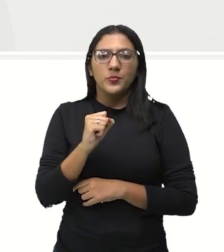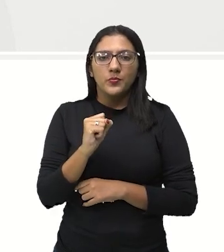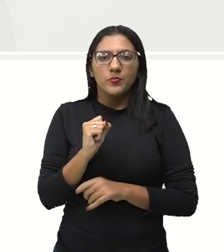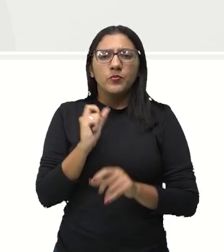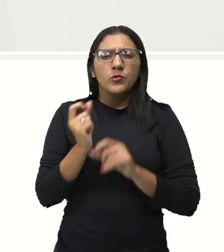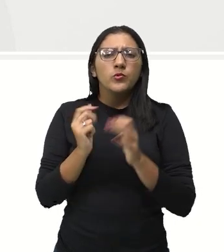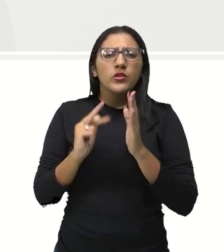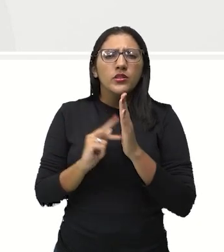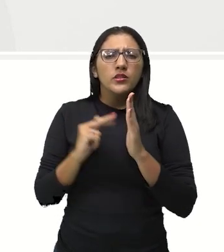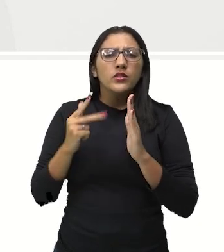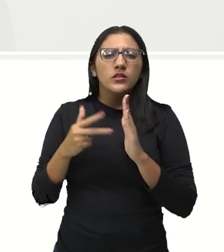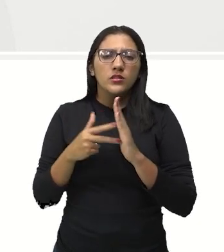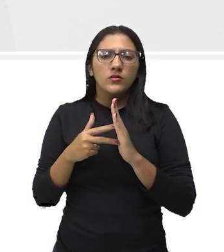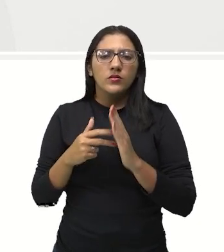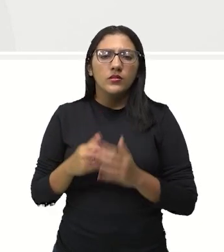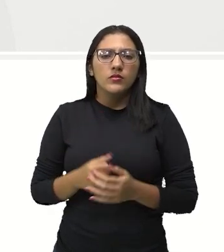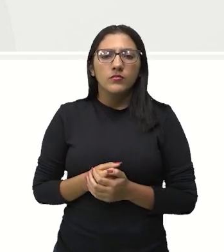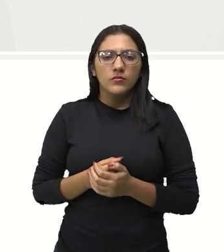minutos.